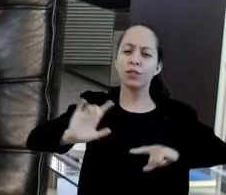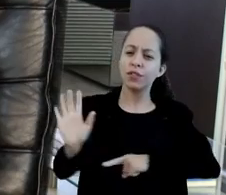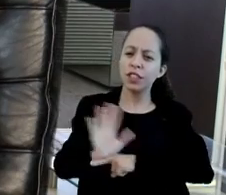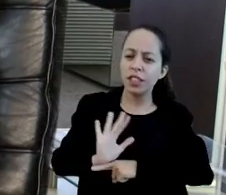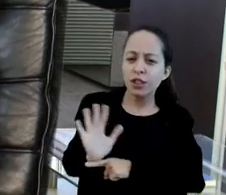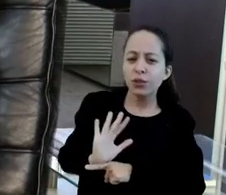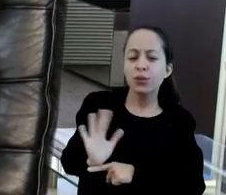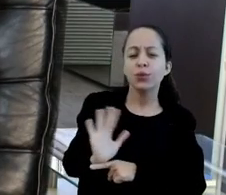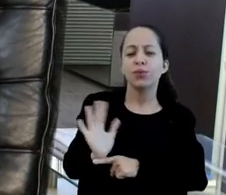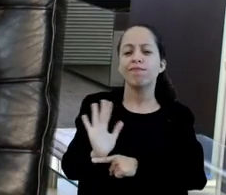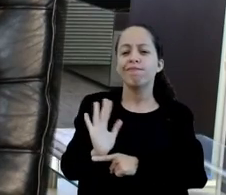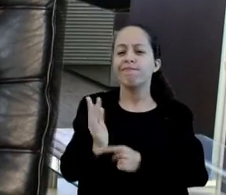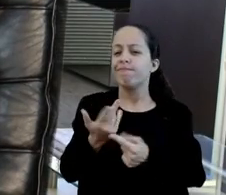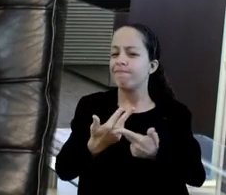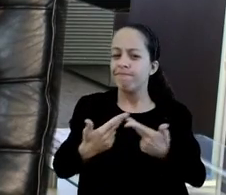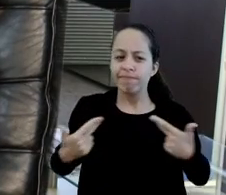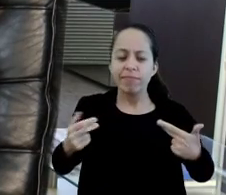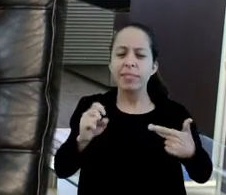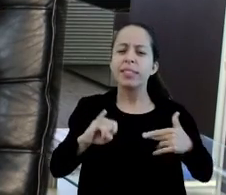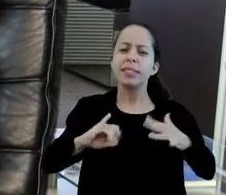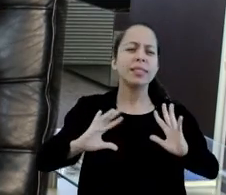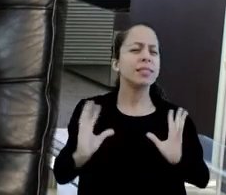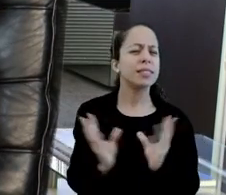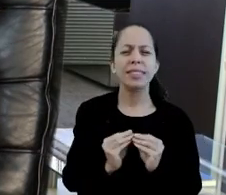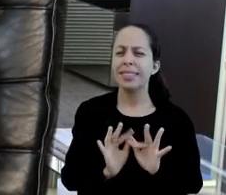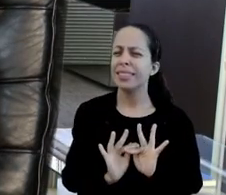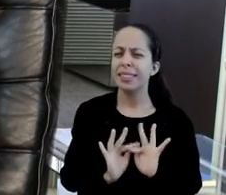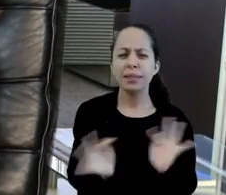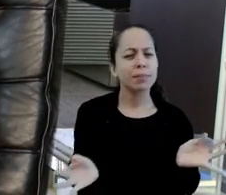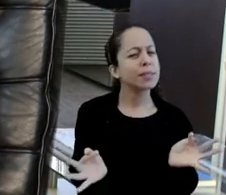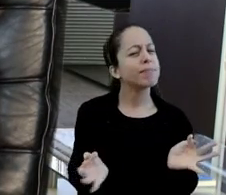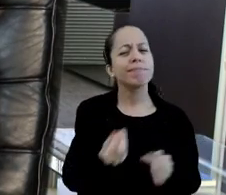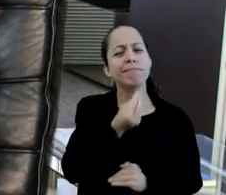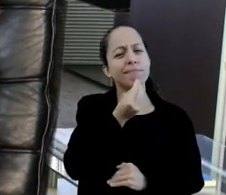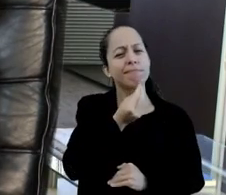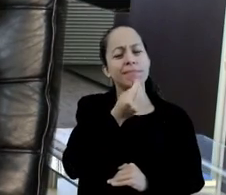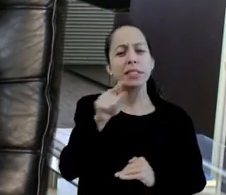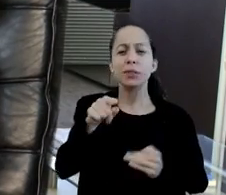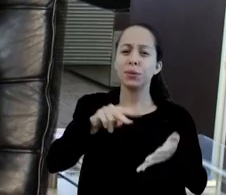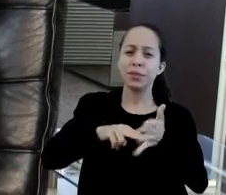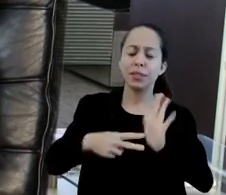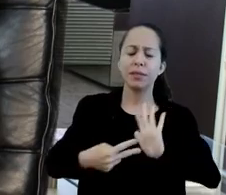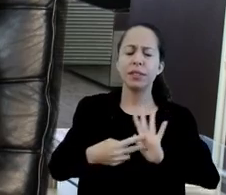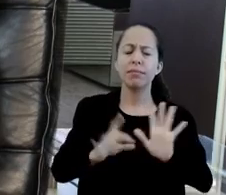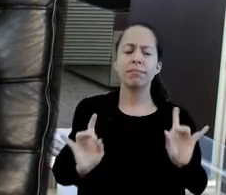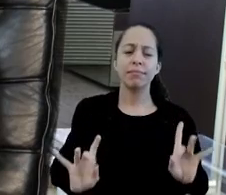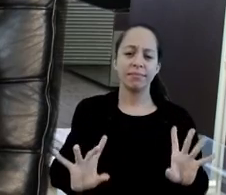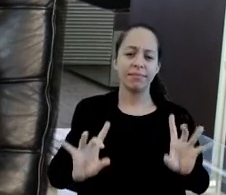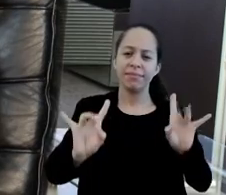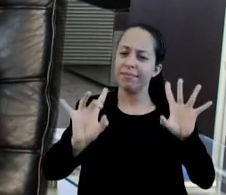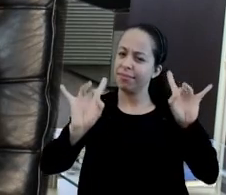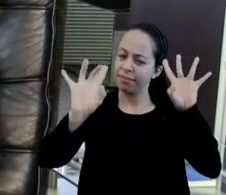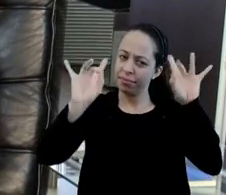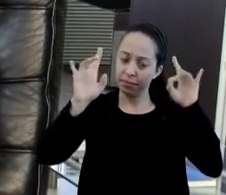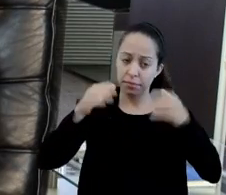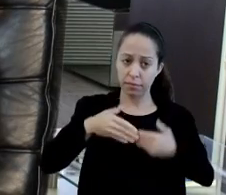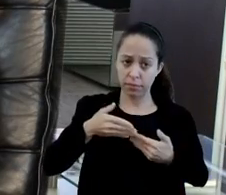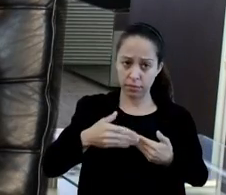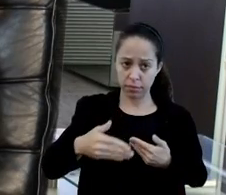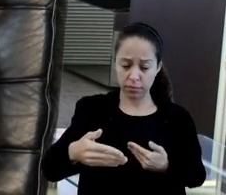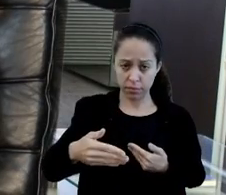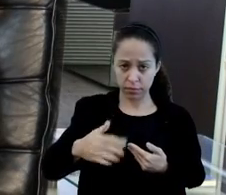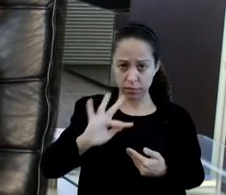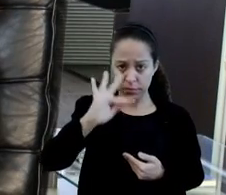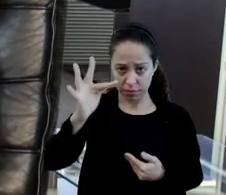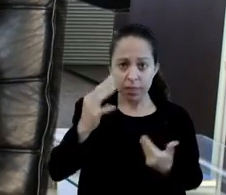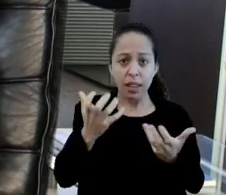formato mais simplificado possível, porque isso vale ouro. Daqui uns dias, querem escrever um livro